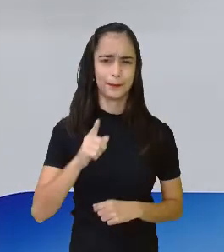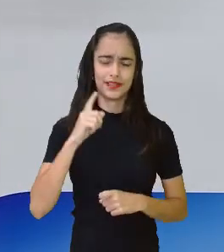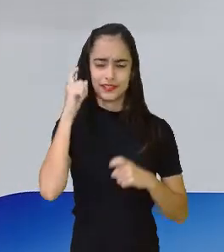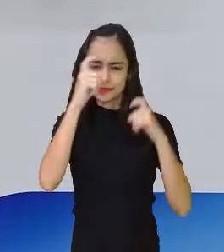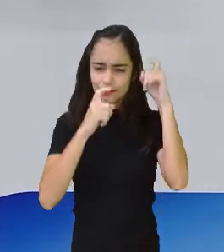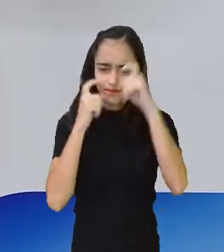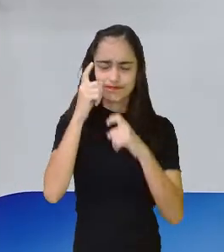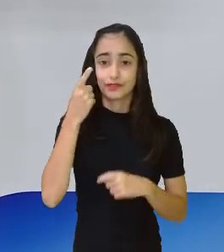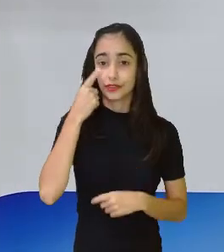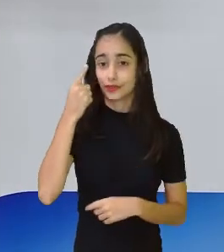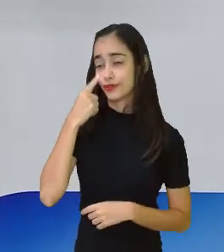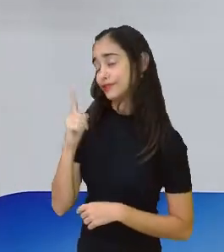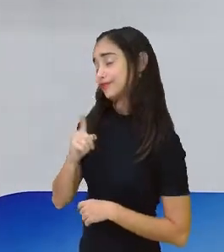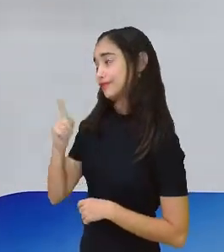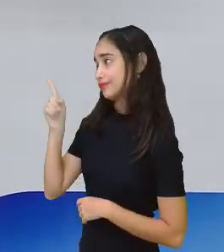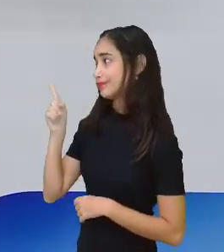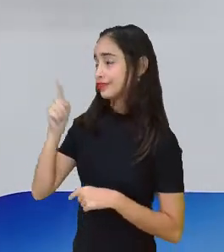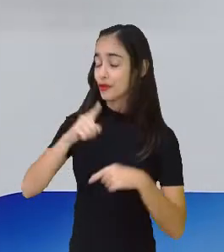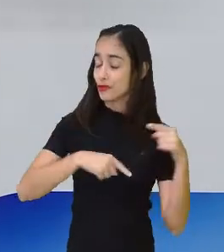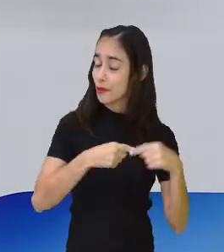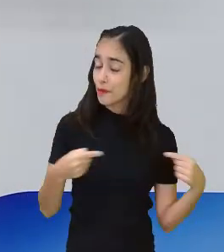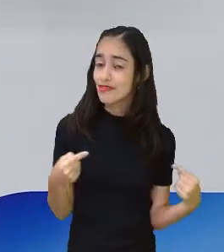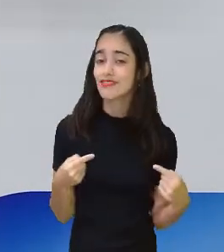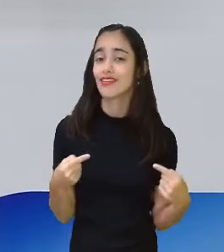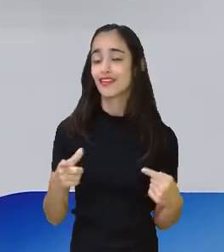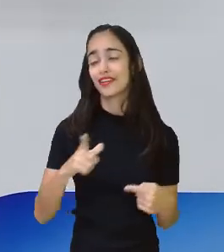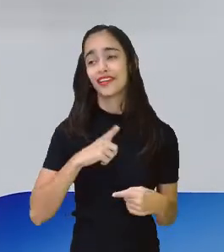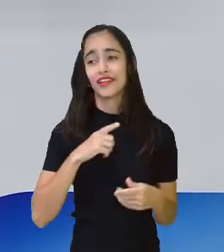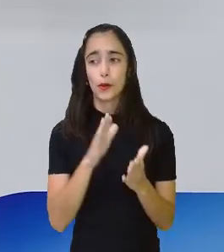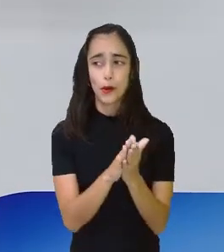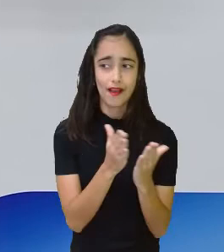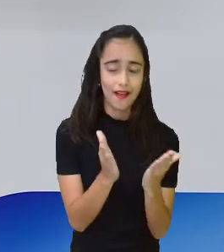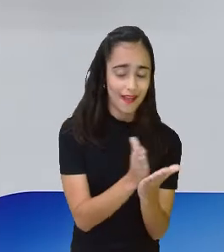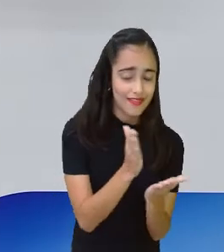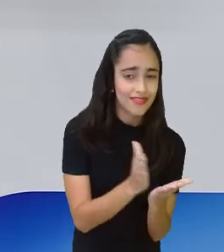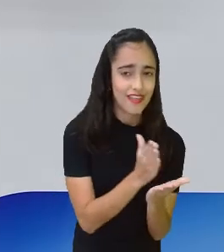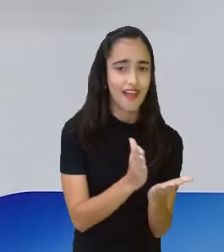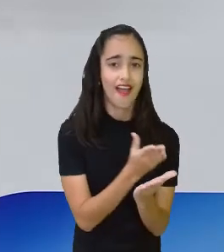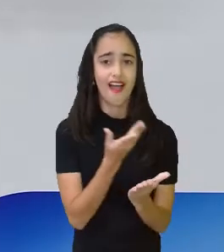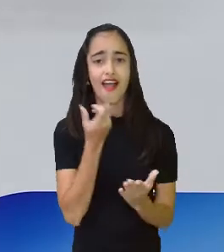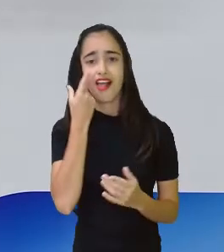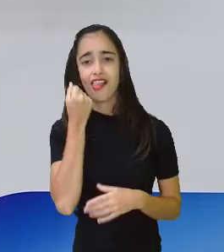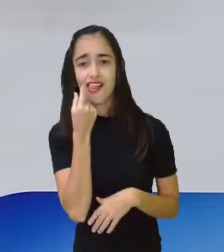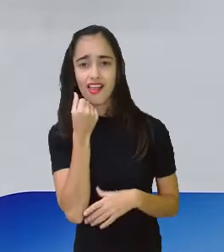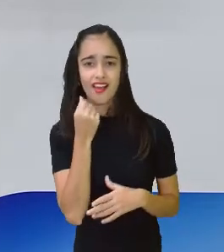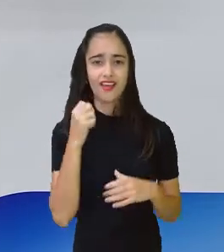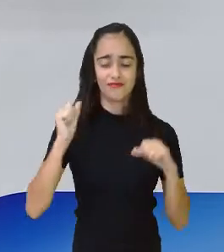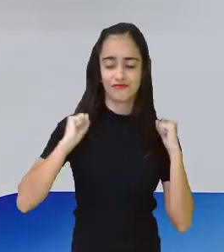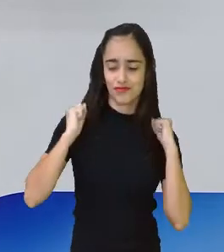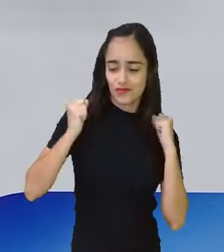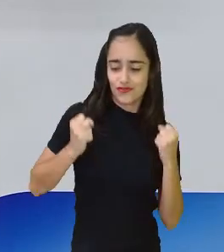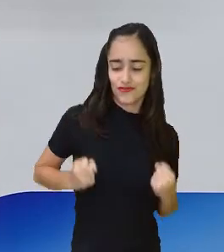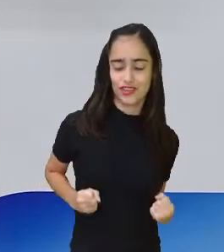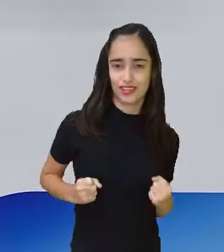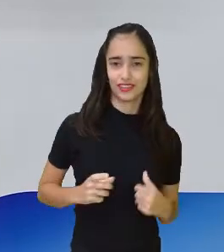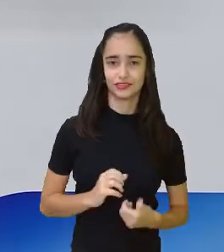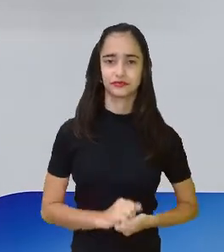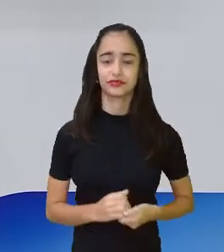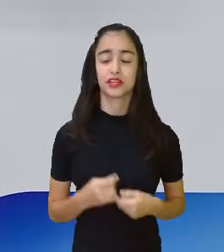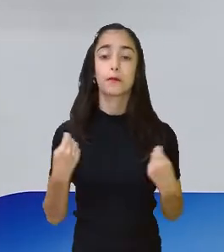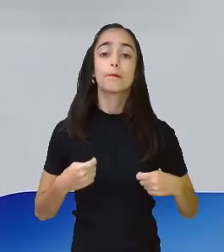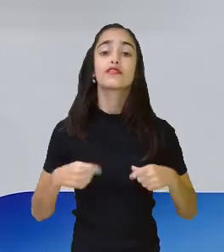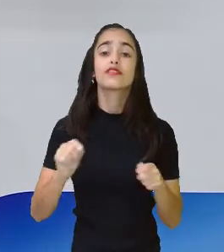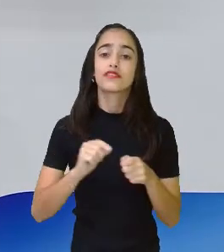aqui, olha que coisa linda. Meu caderno, meu lápis com borracha, minha mochila. O que é que eu vou